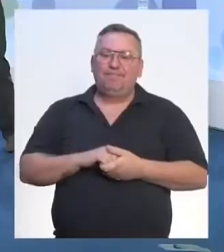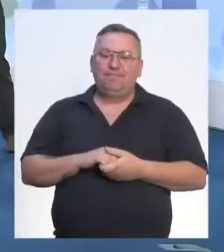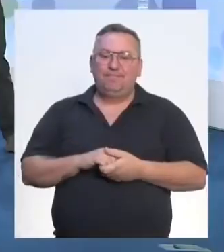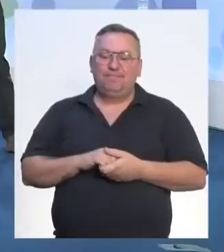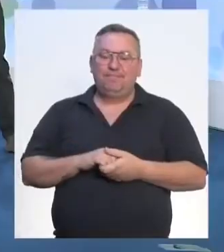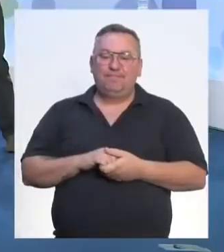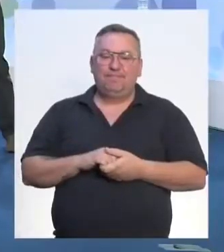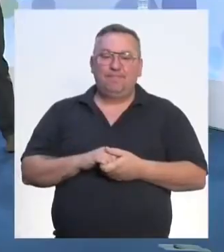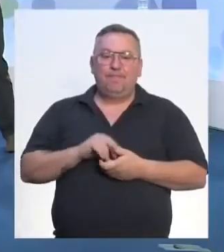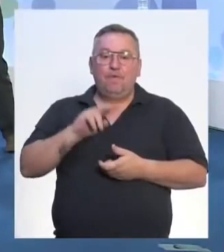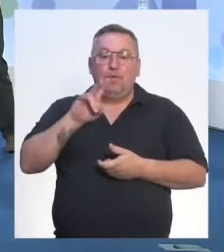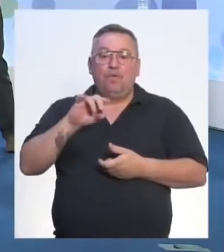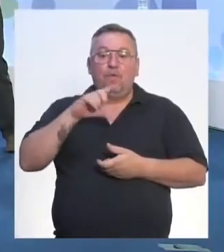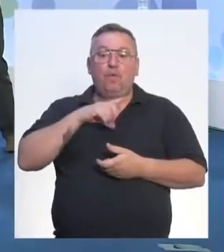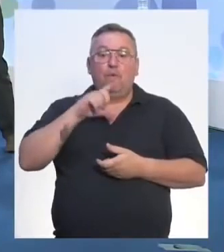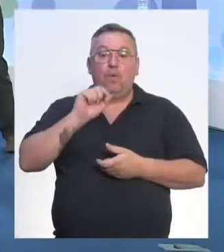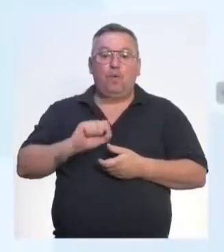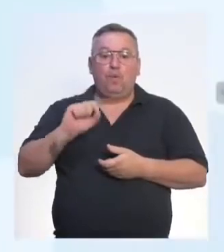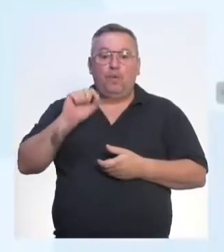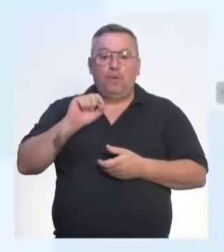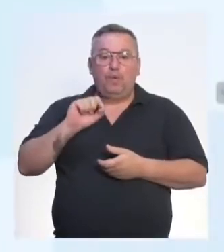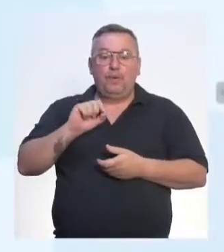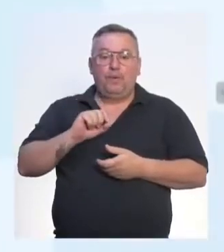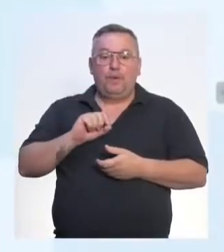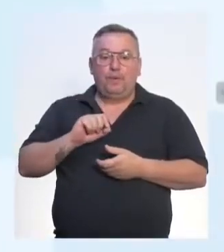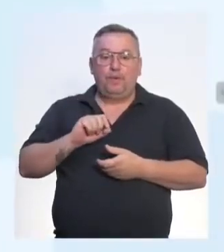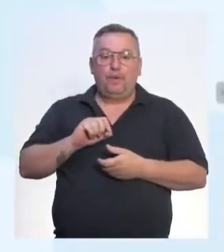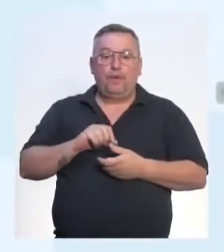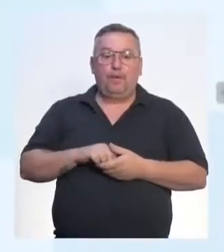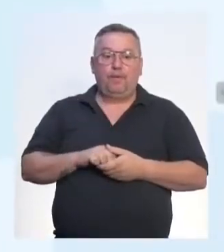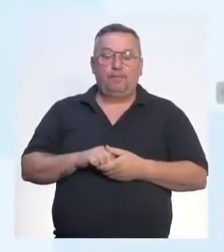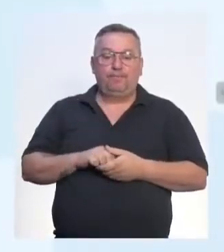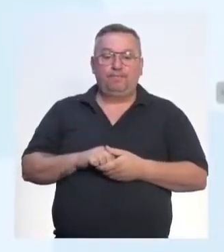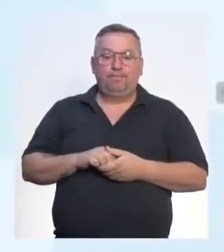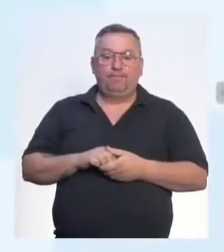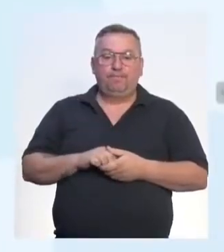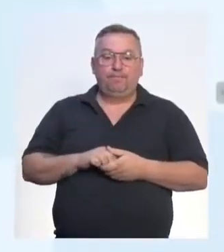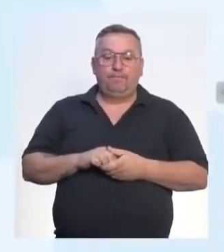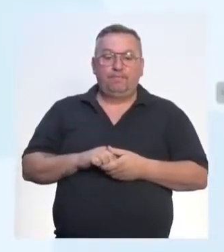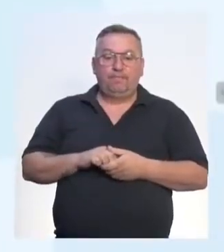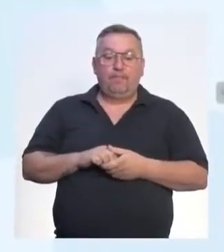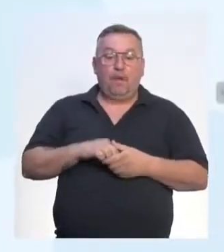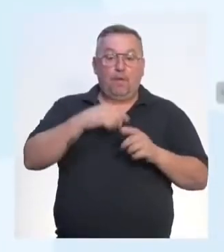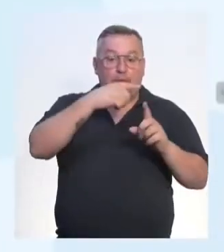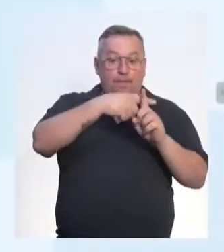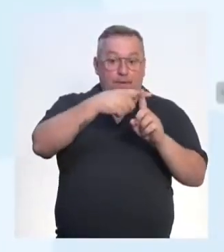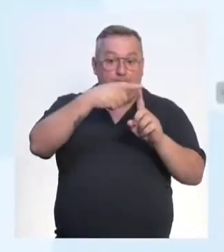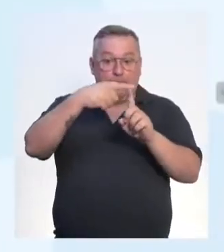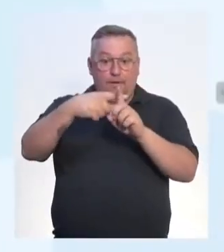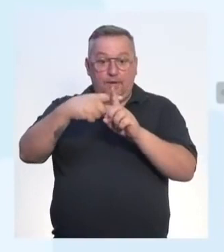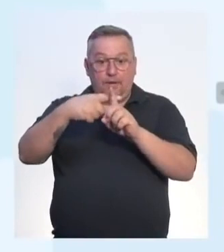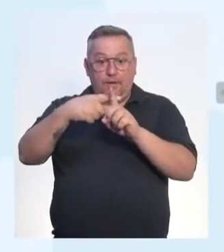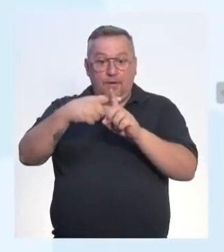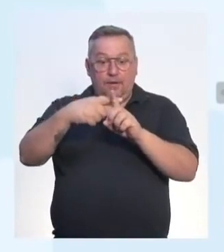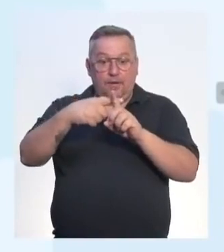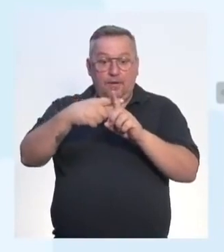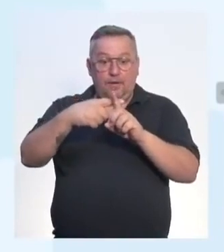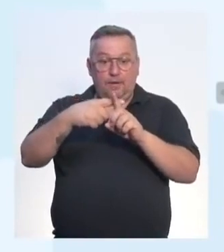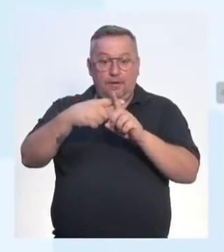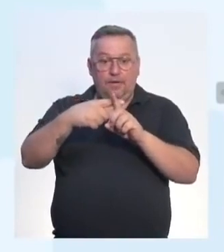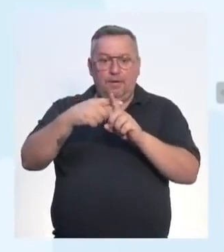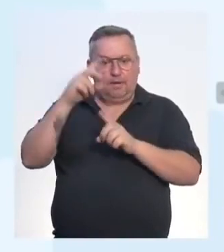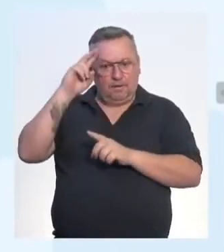Então, o que eu vou ter? Primeiro eu vou ter aqui a regra de sinal, né, Osmar? Isso. Então, sinais iguais aqui é positivo desse